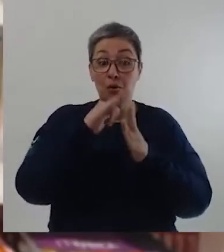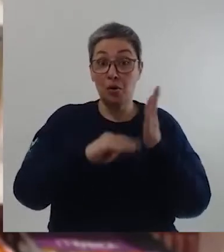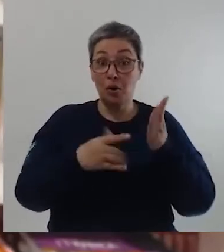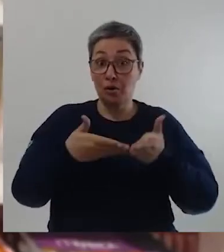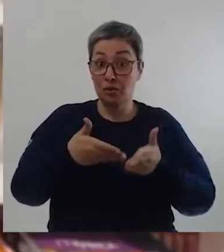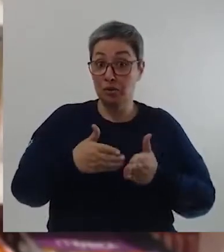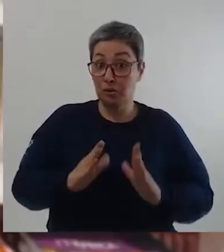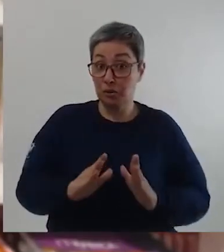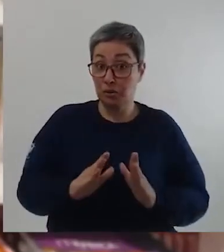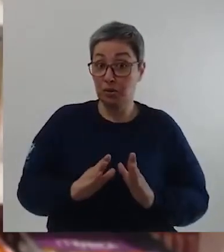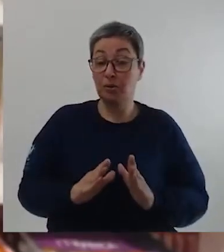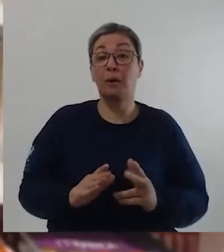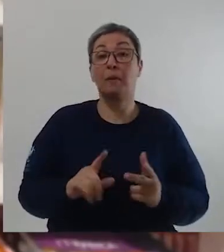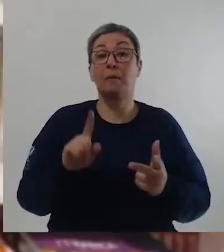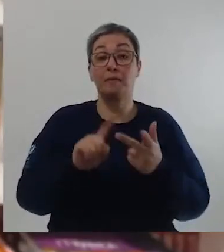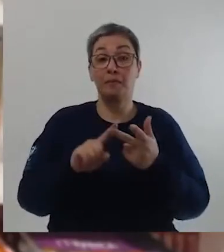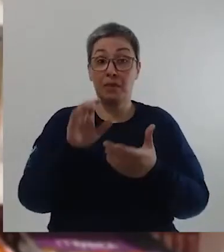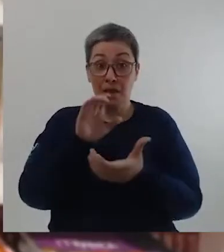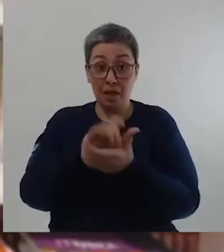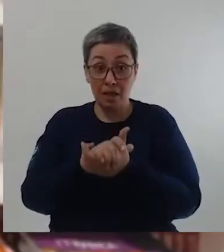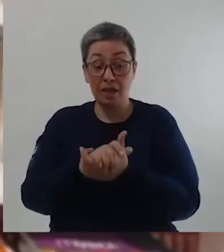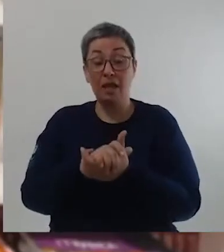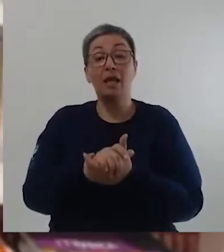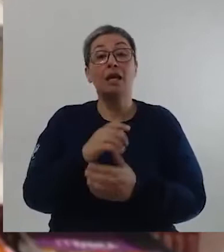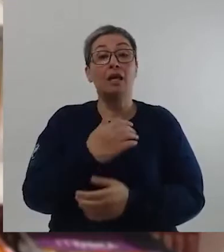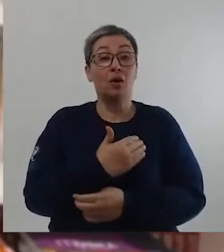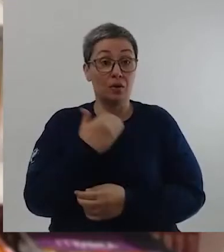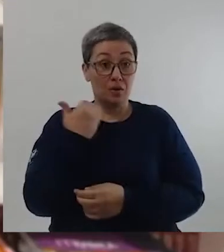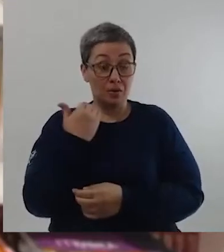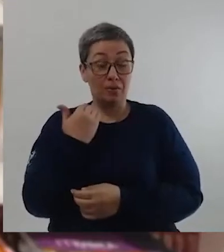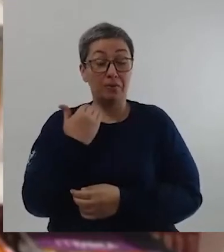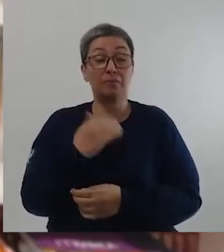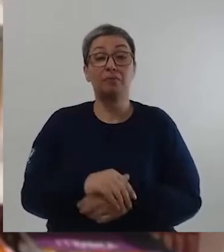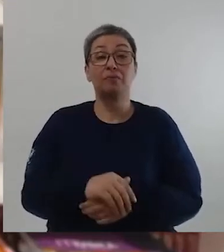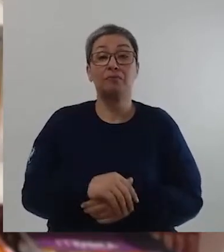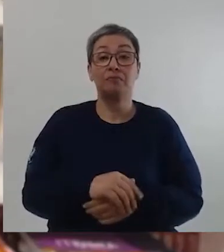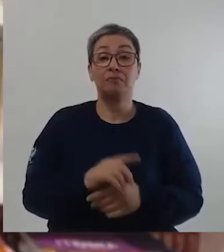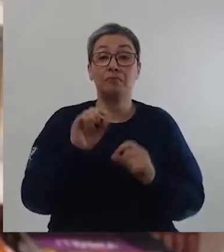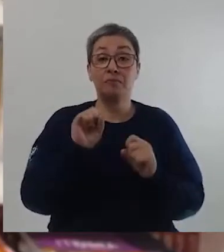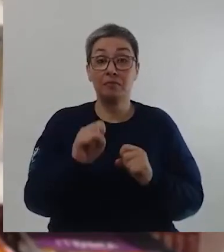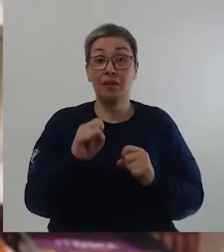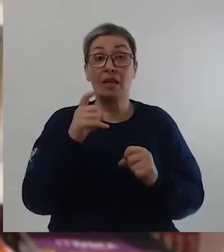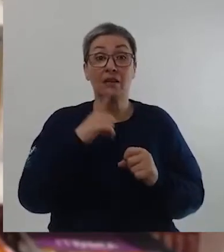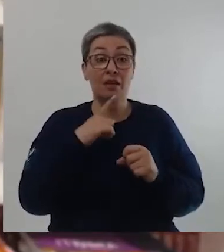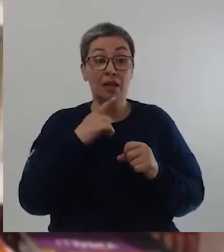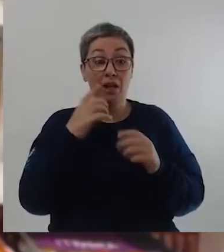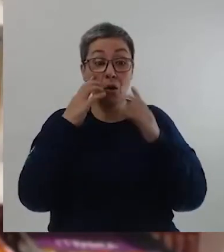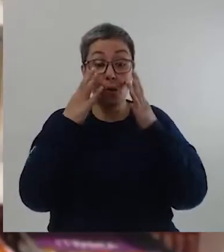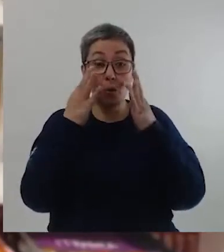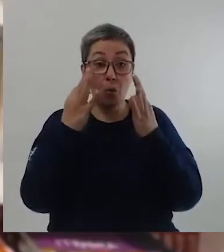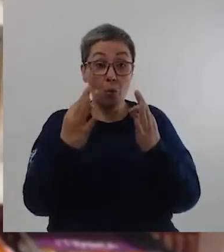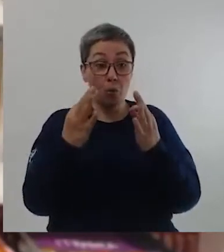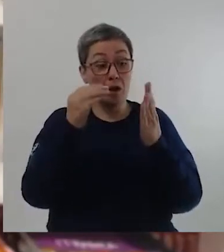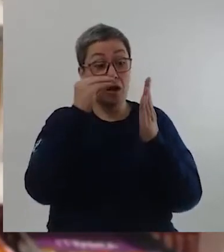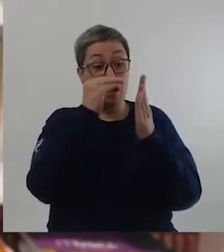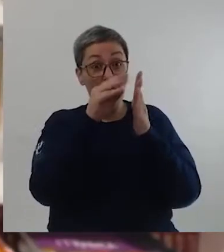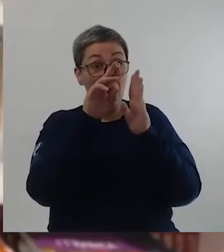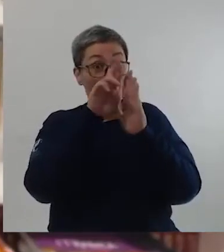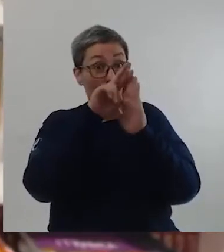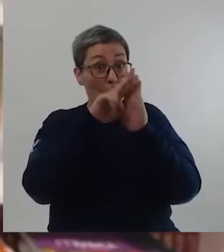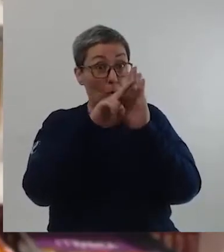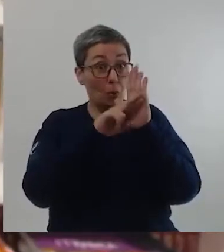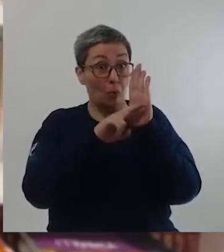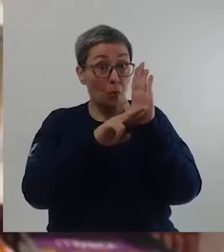o registro civil dos nascimentos casamentos e óbitos se Observe o